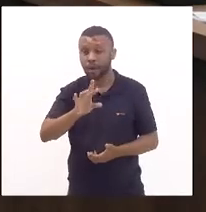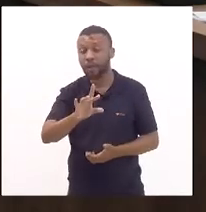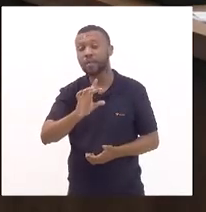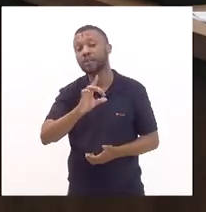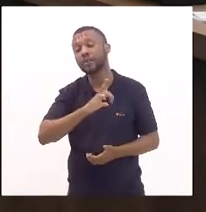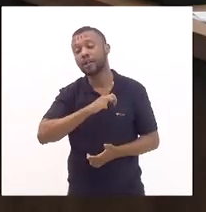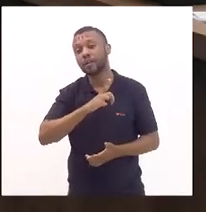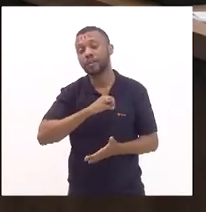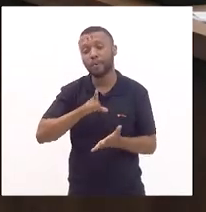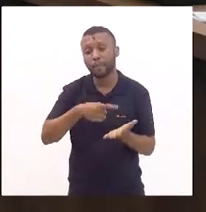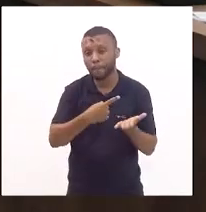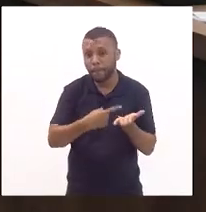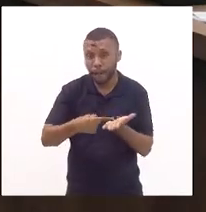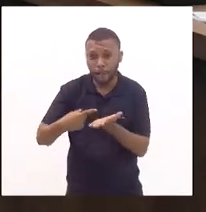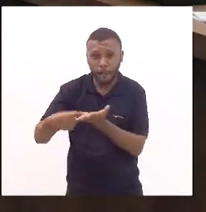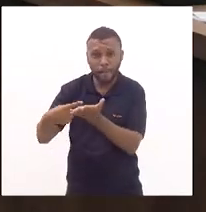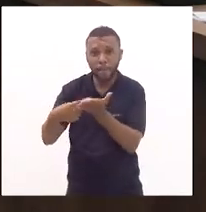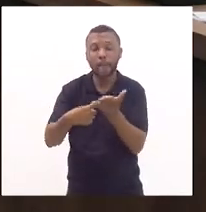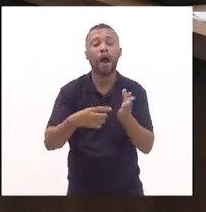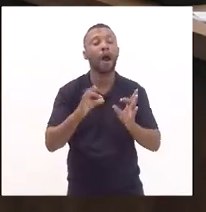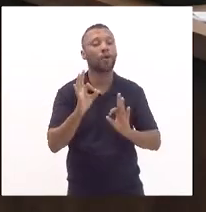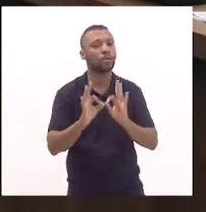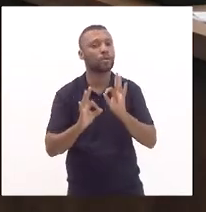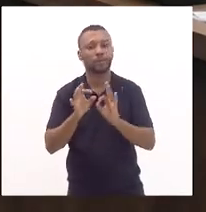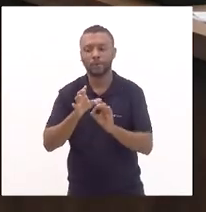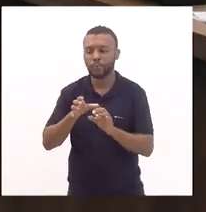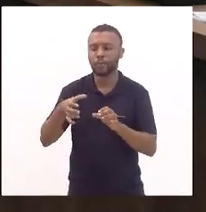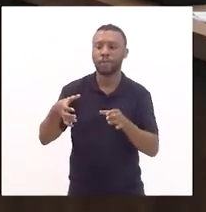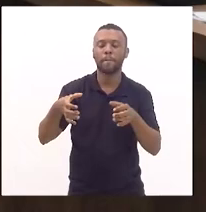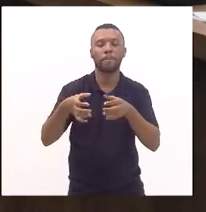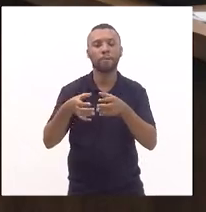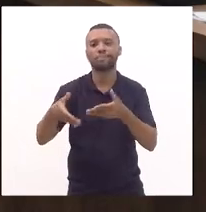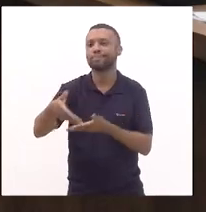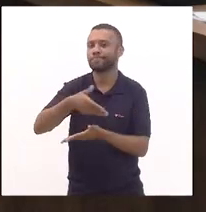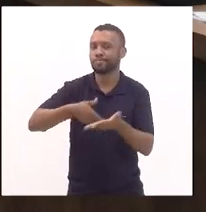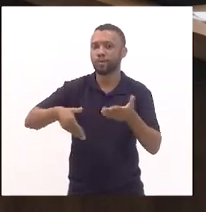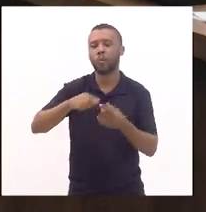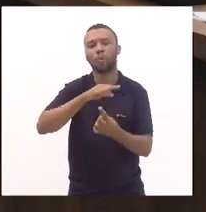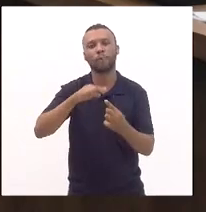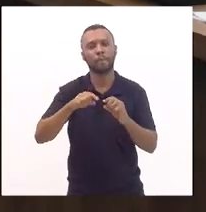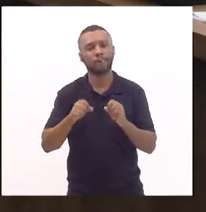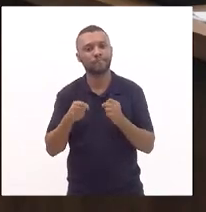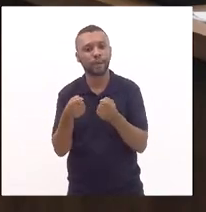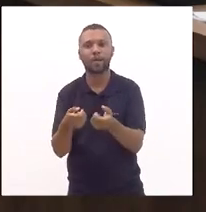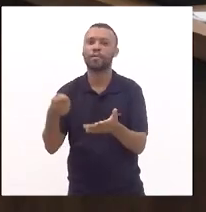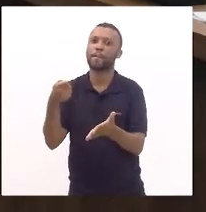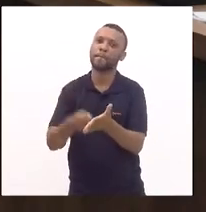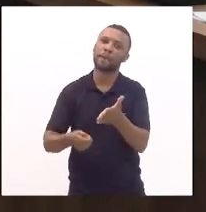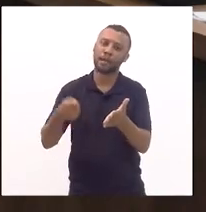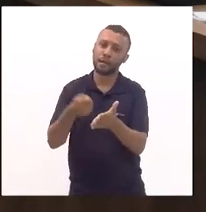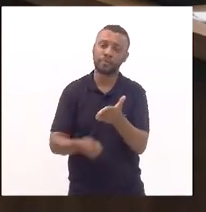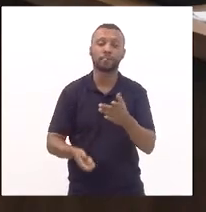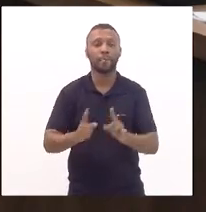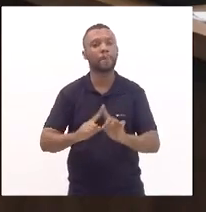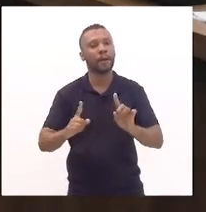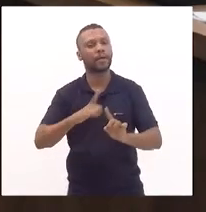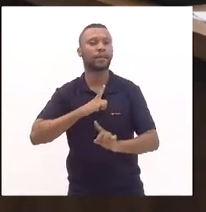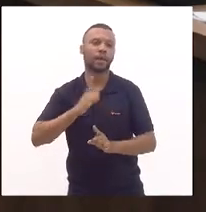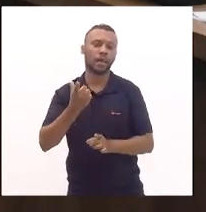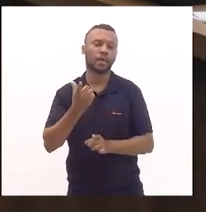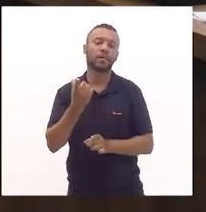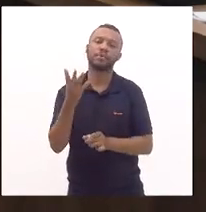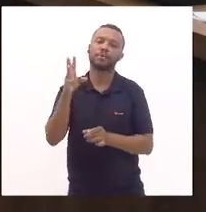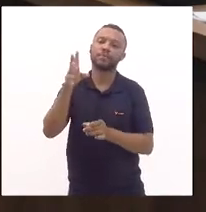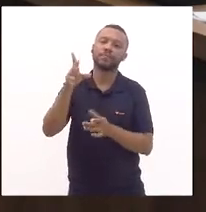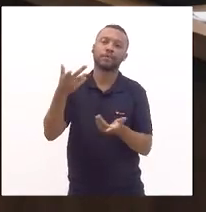se mobilizando de forma organizada para reforçar o seu pleito, mas já tem, digamos, o facão